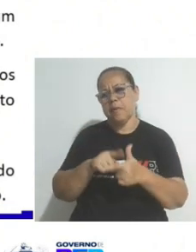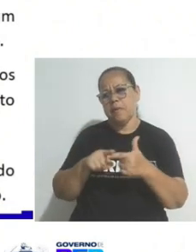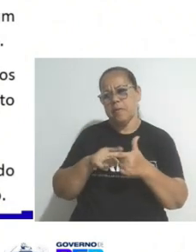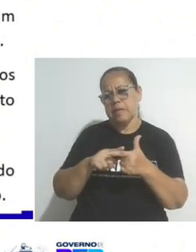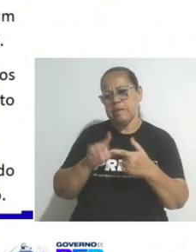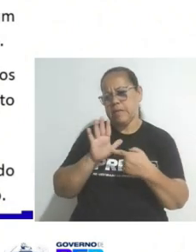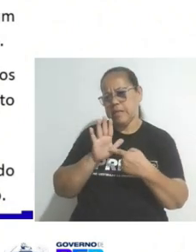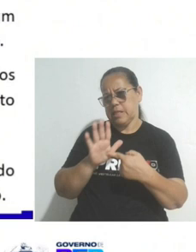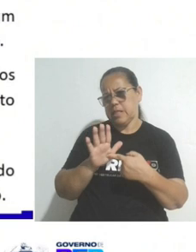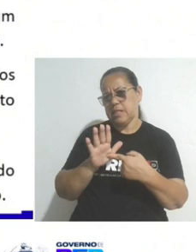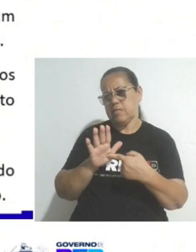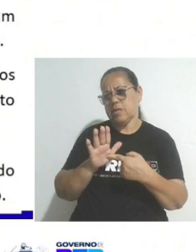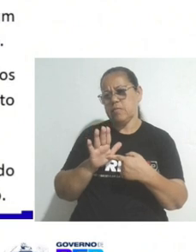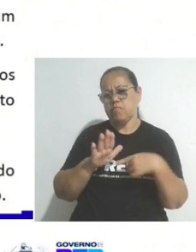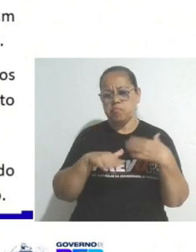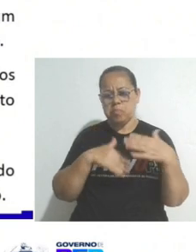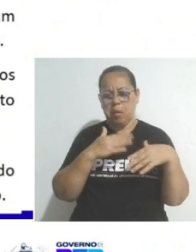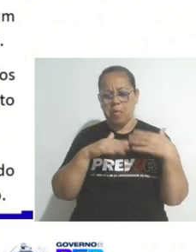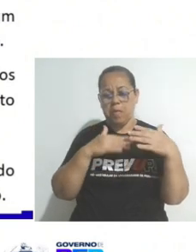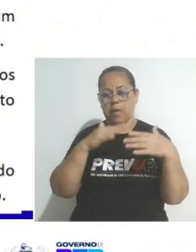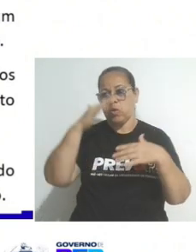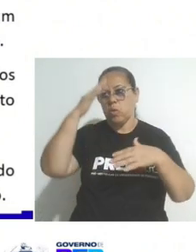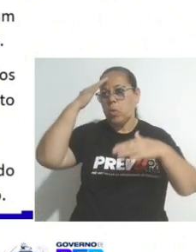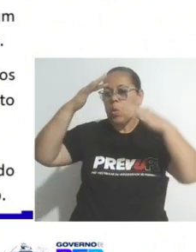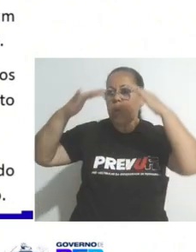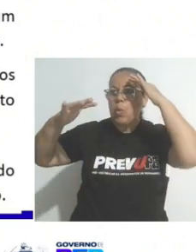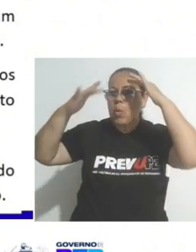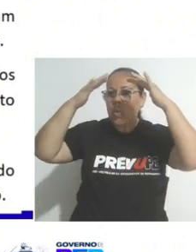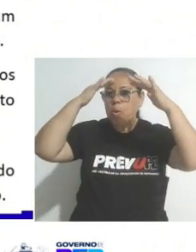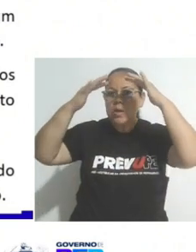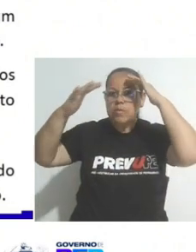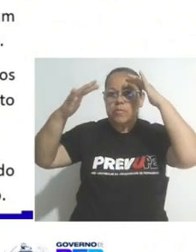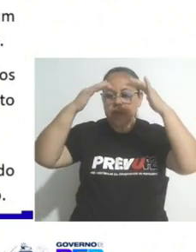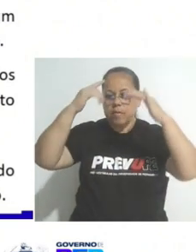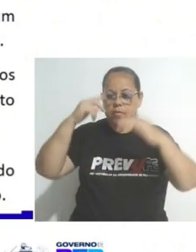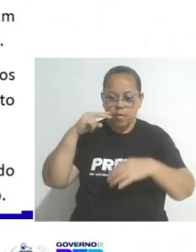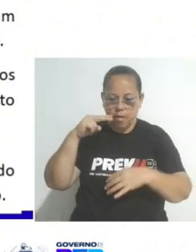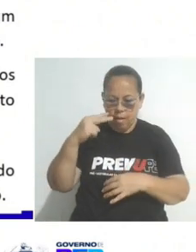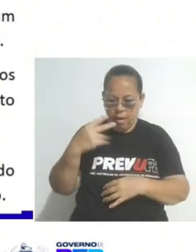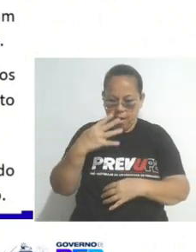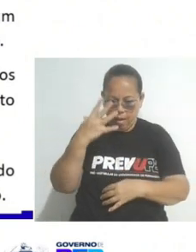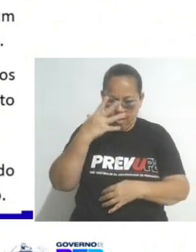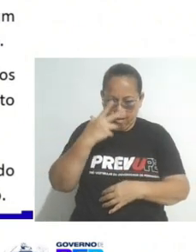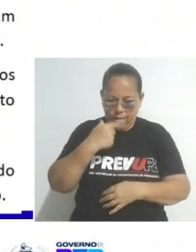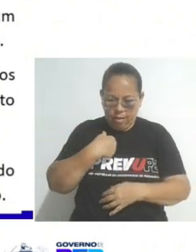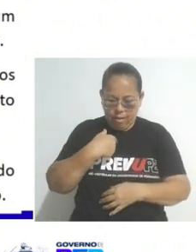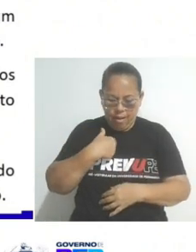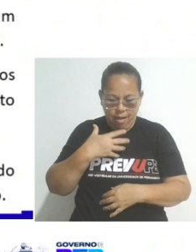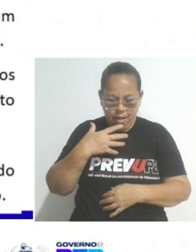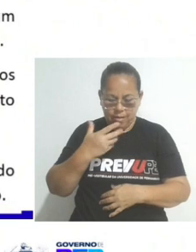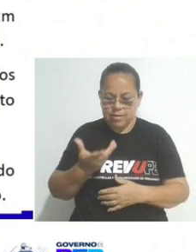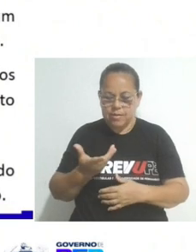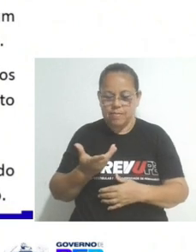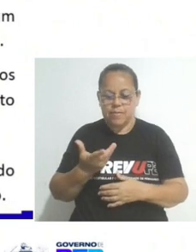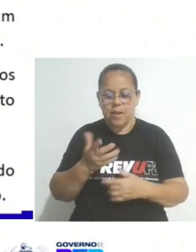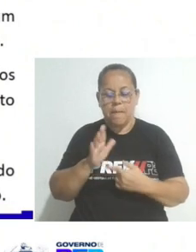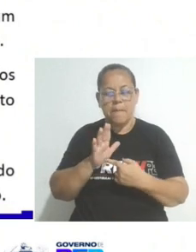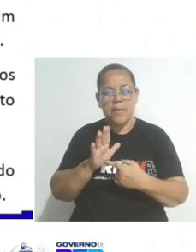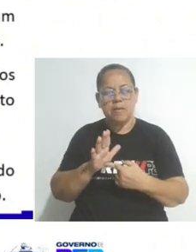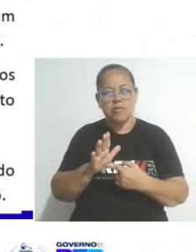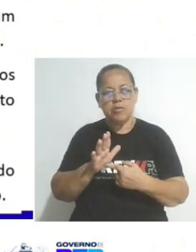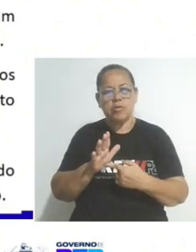indicando que a construção do imaginário narcisista implica as concepções